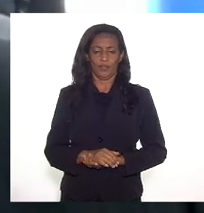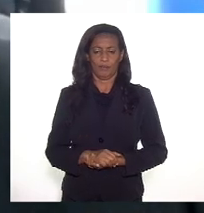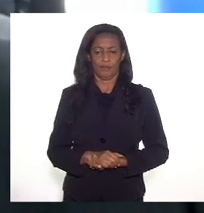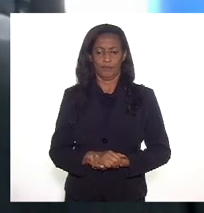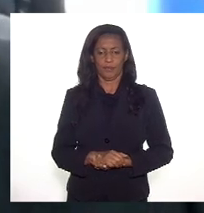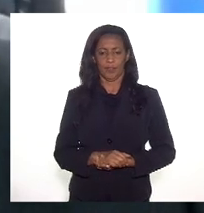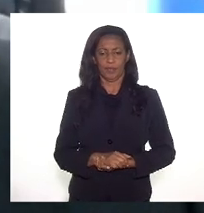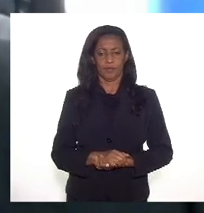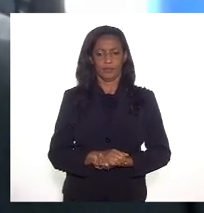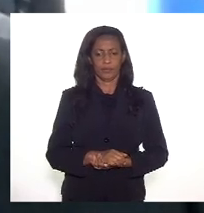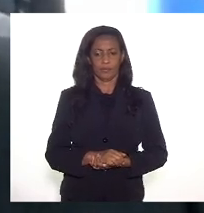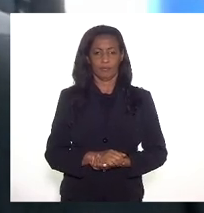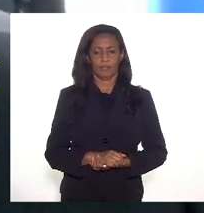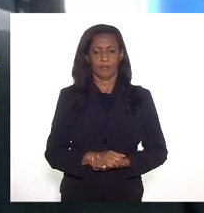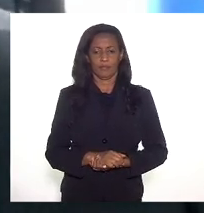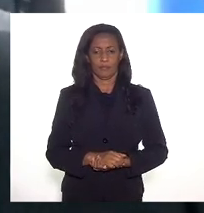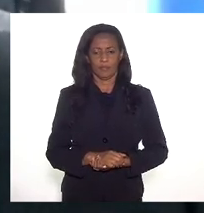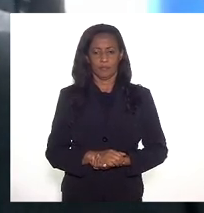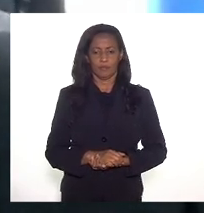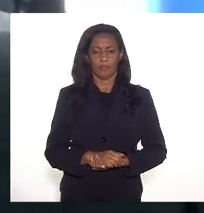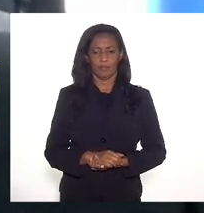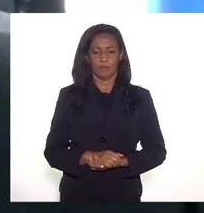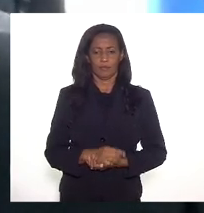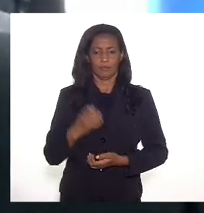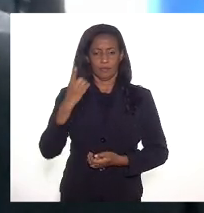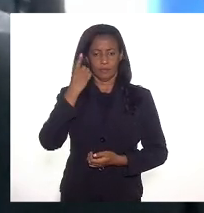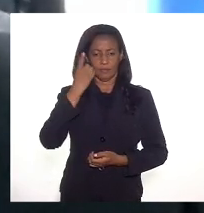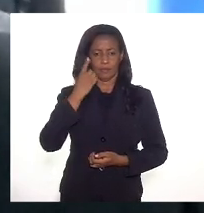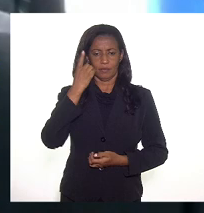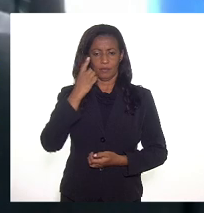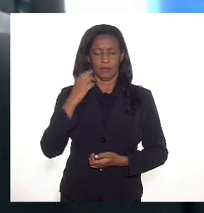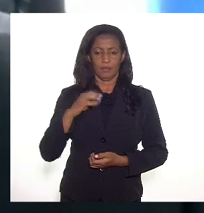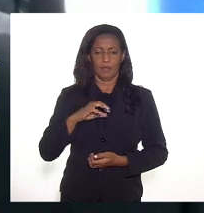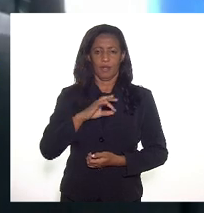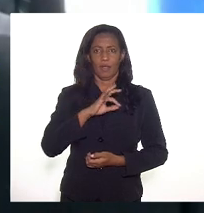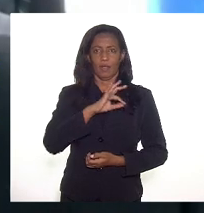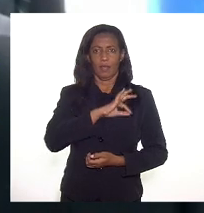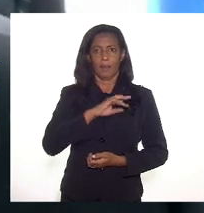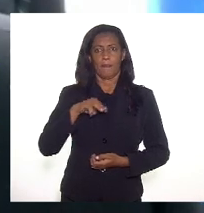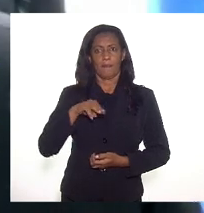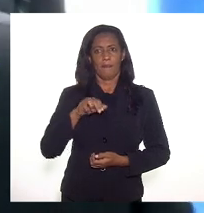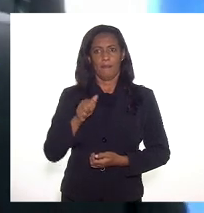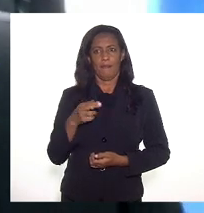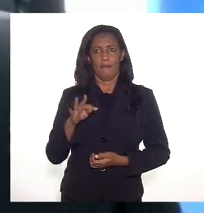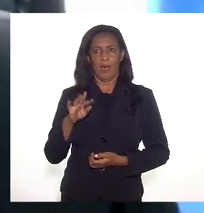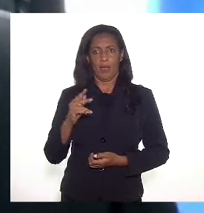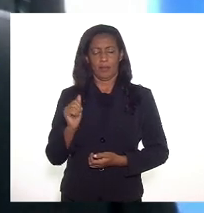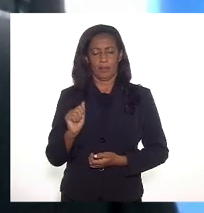Deputada Marta Rocha.